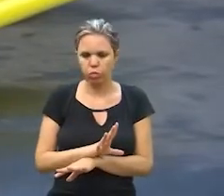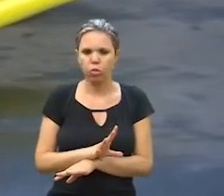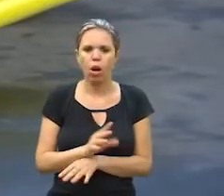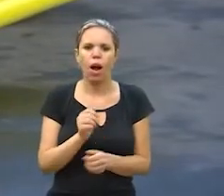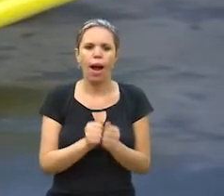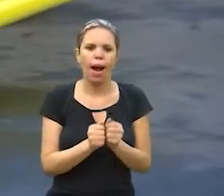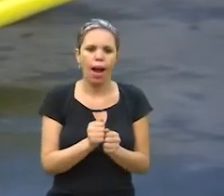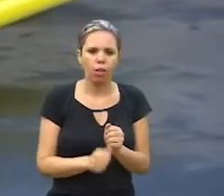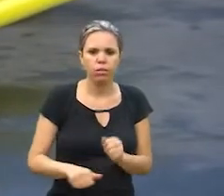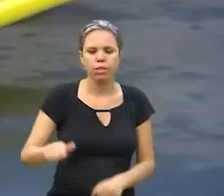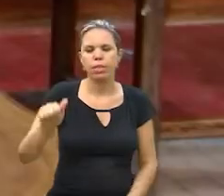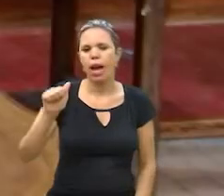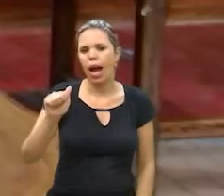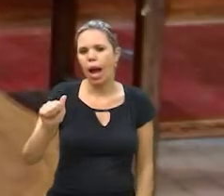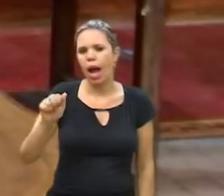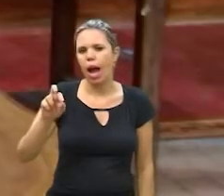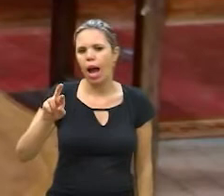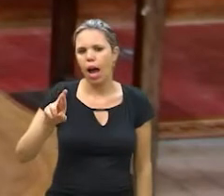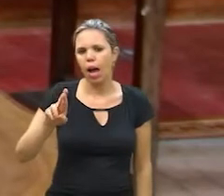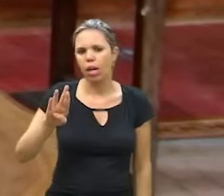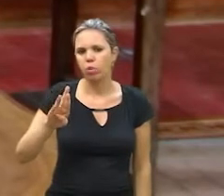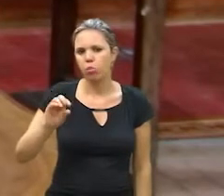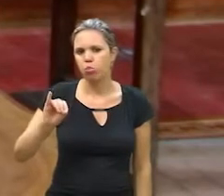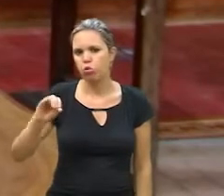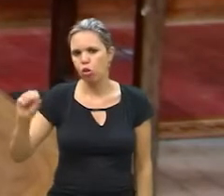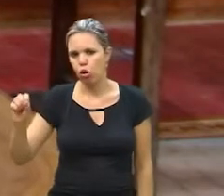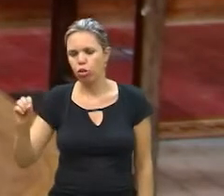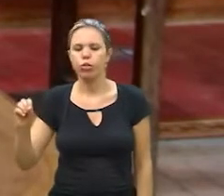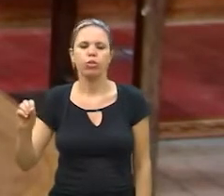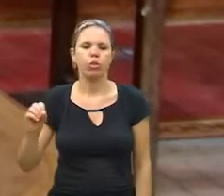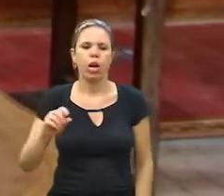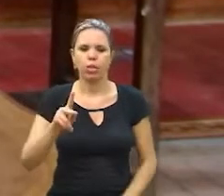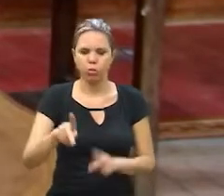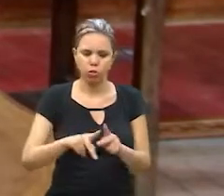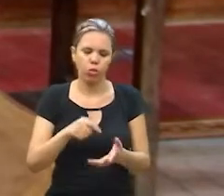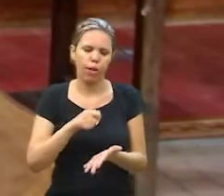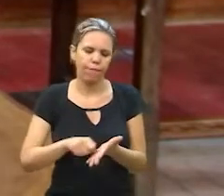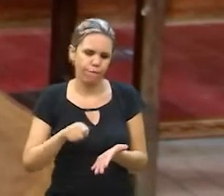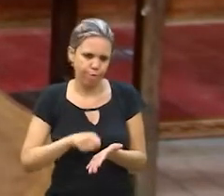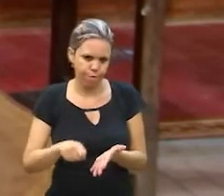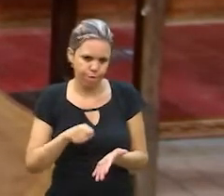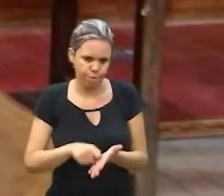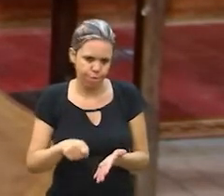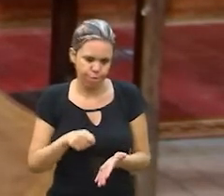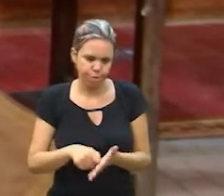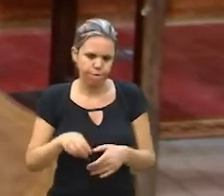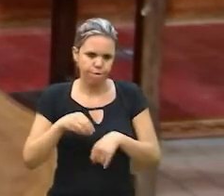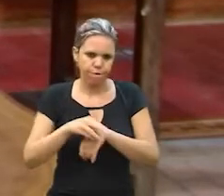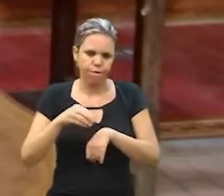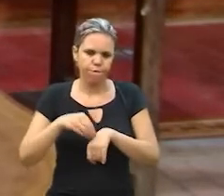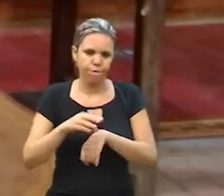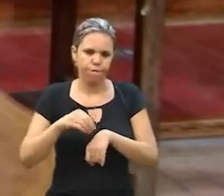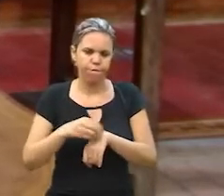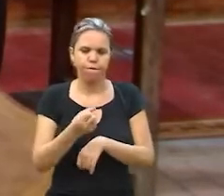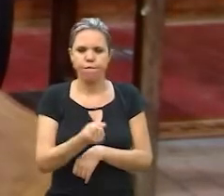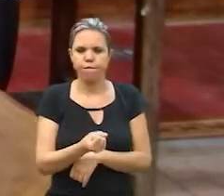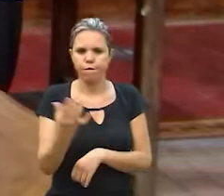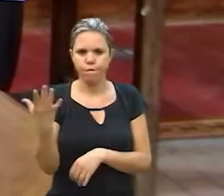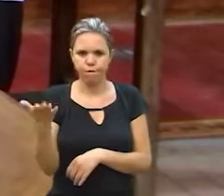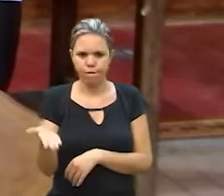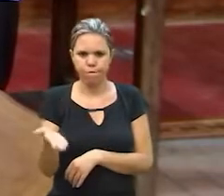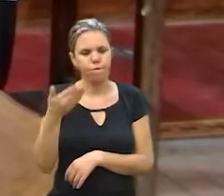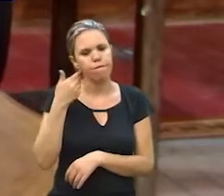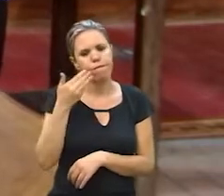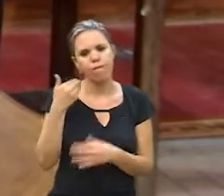né? Isso que daqui a pouquinho, né, o pessoal vai anotar os ingredientes, nós vamos passar todas as quantidades,